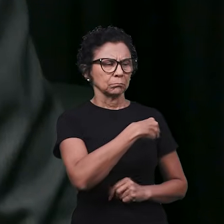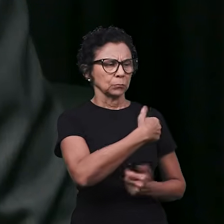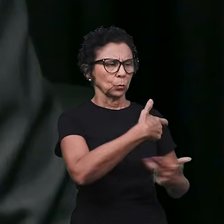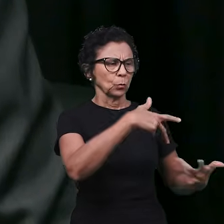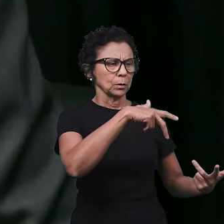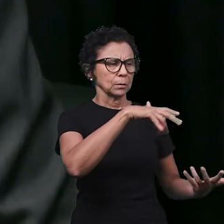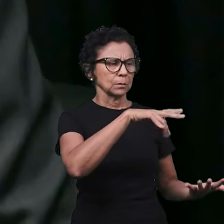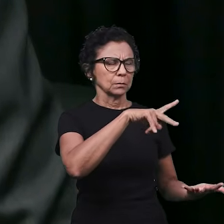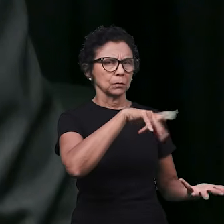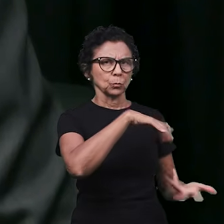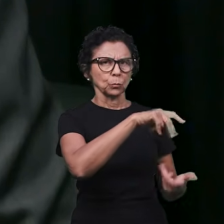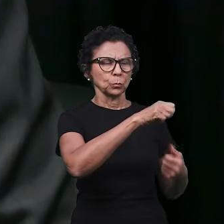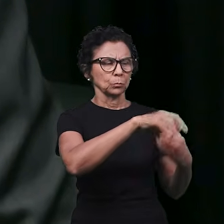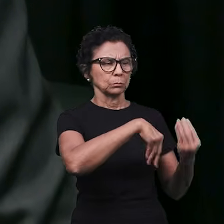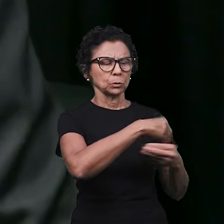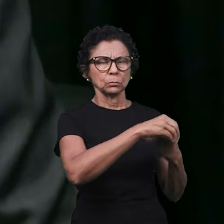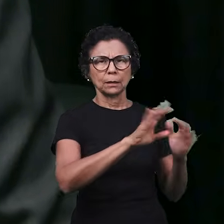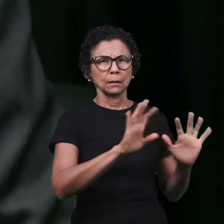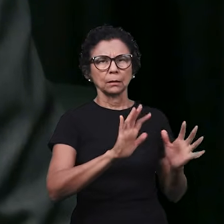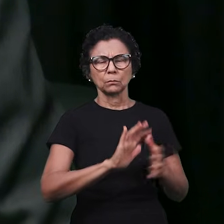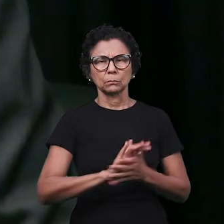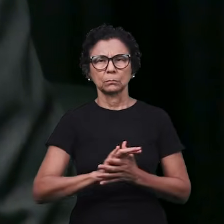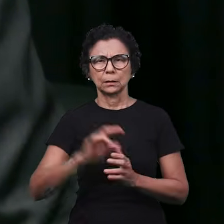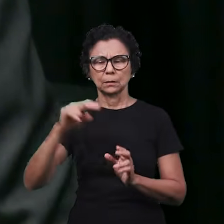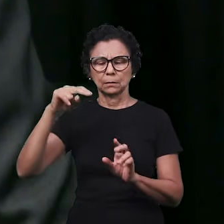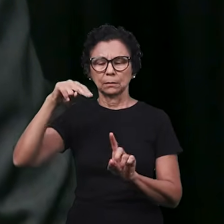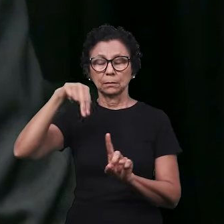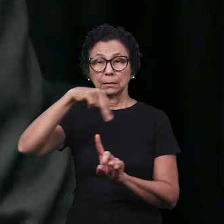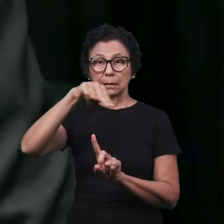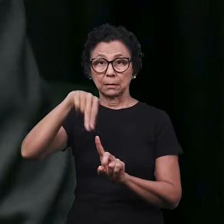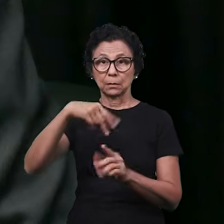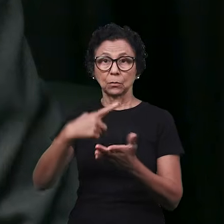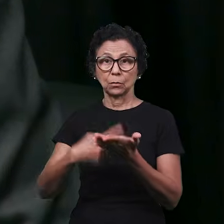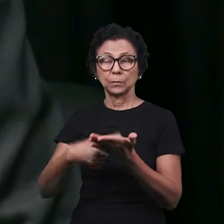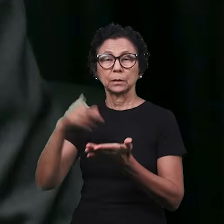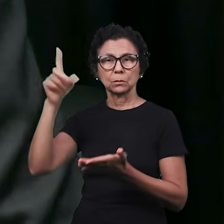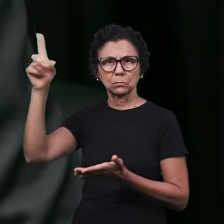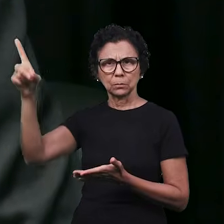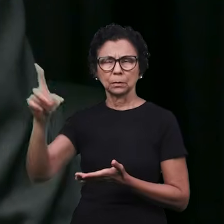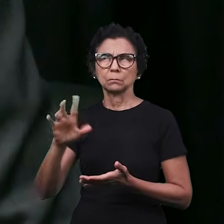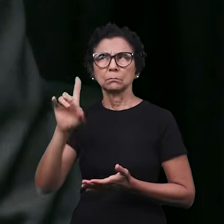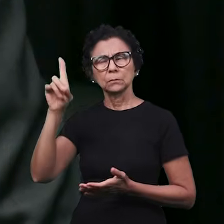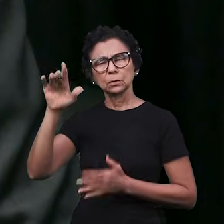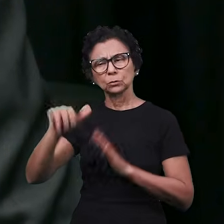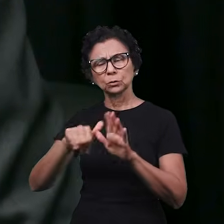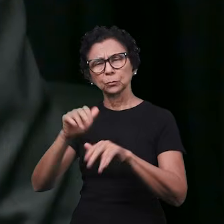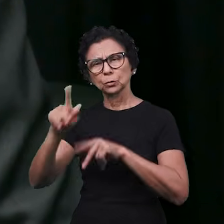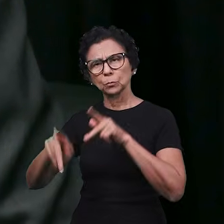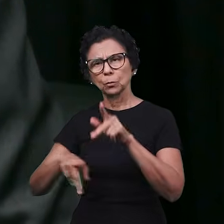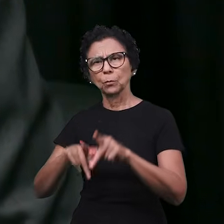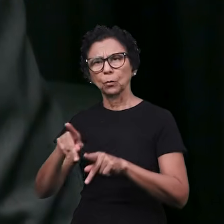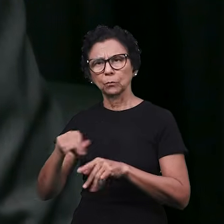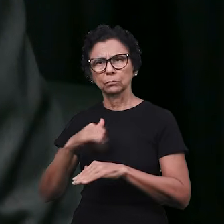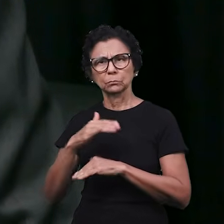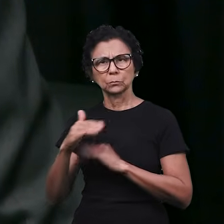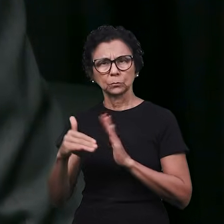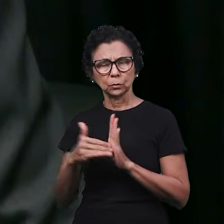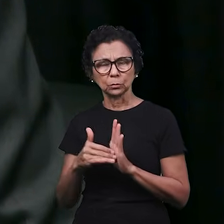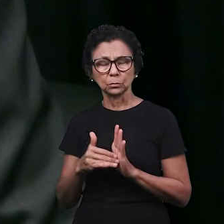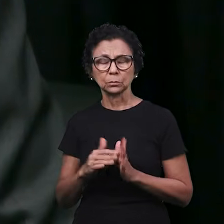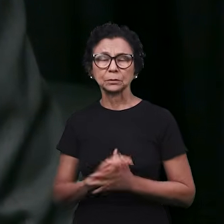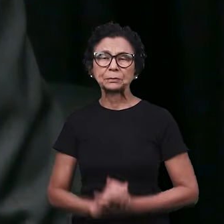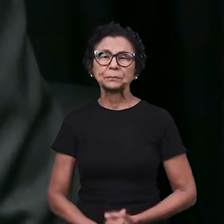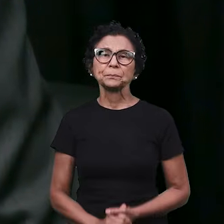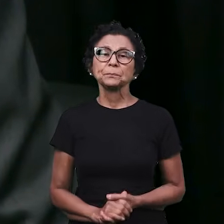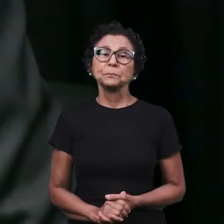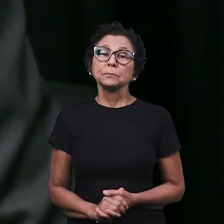um instrumento no meio do povo. Todo o povo de Israel era chamado para ser um povo santo, o chamado de Deus era para todo o povo. Mas o